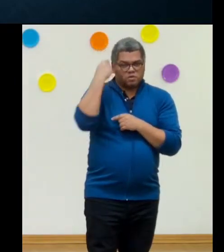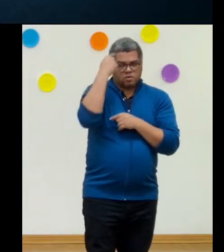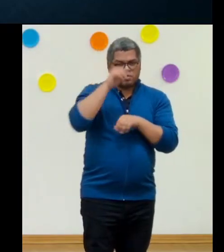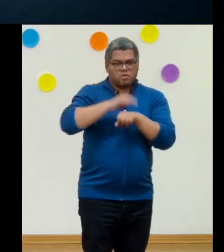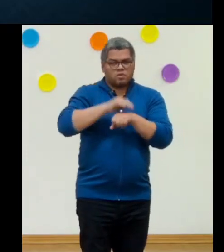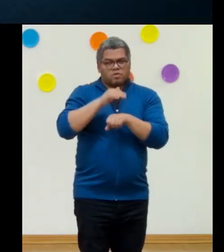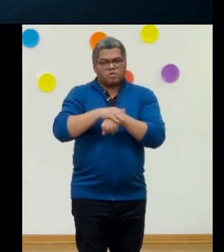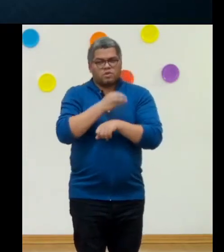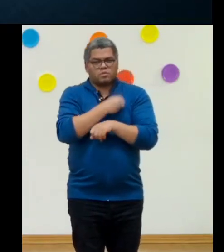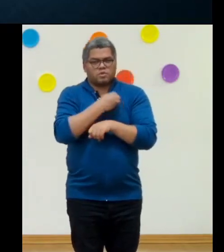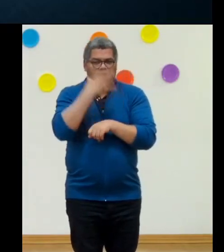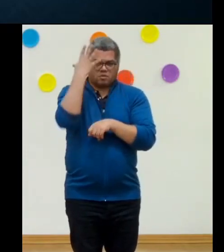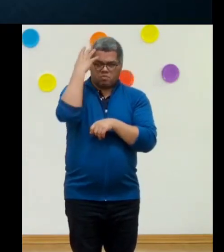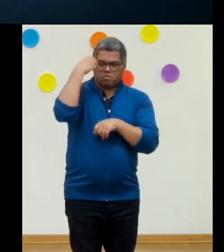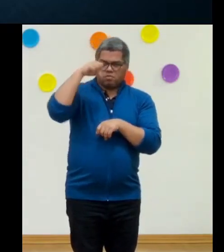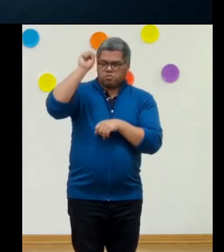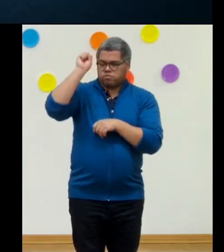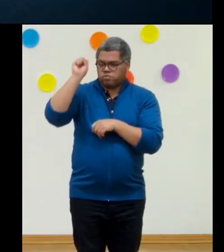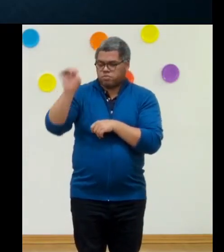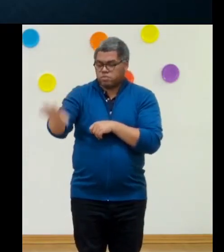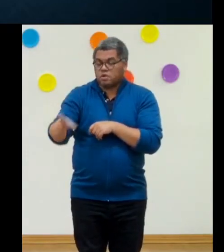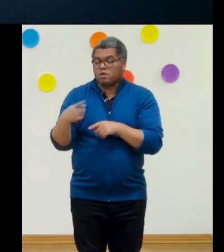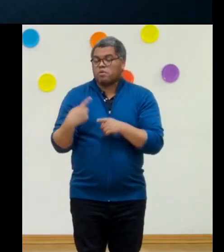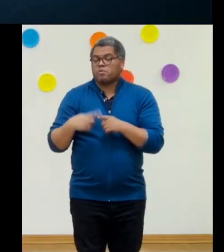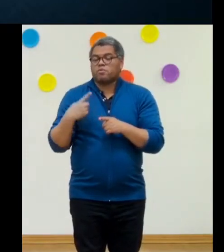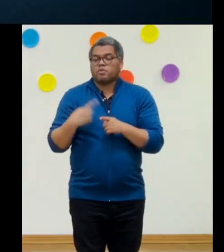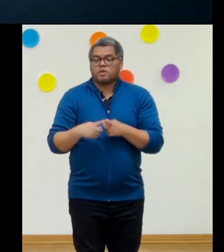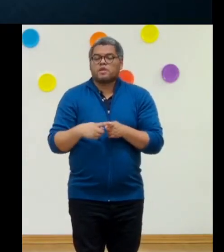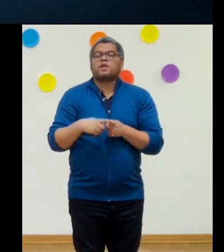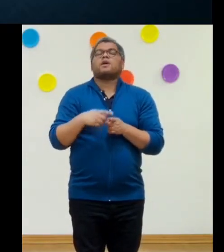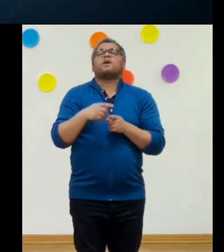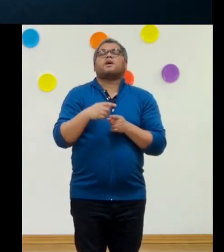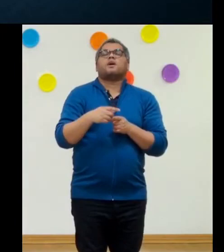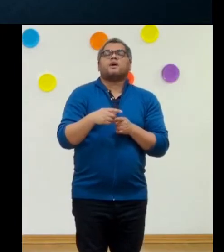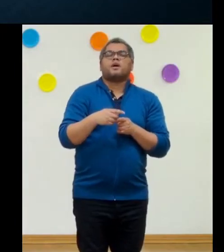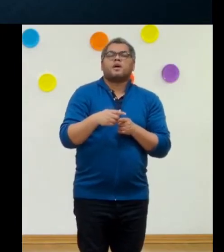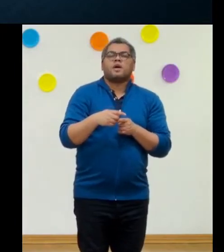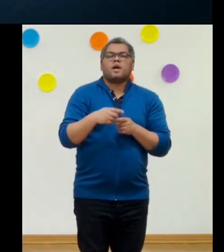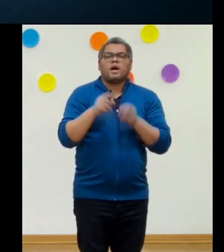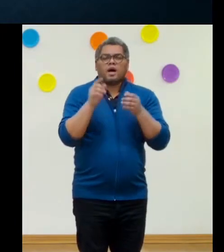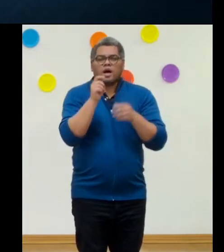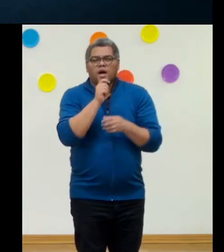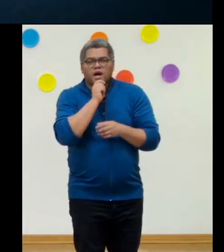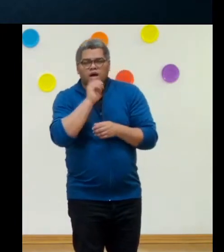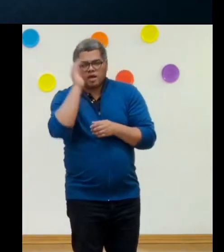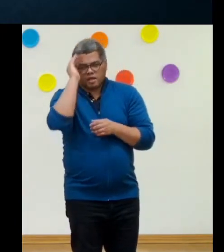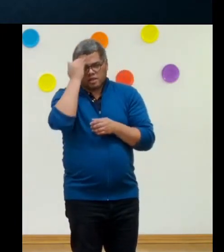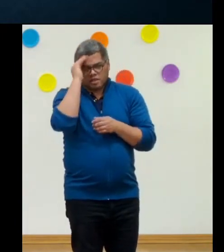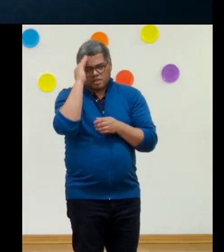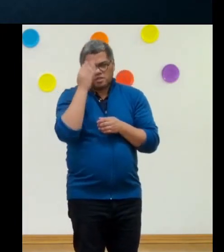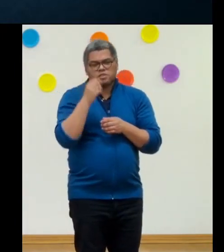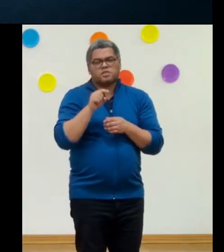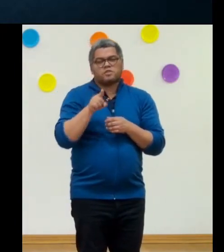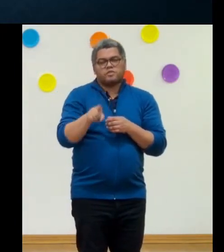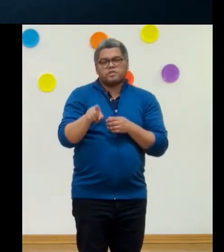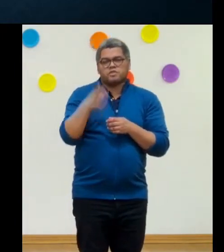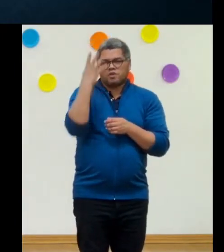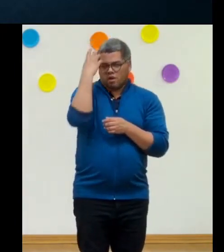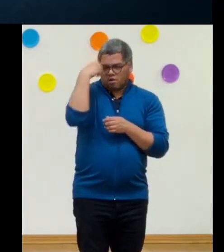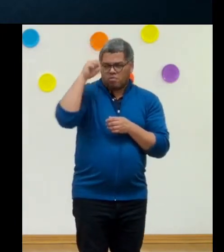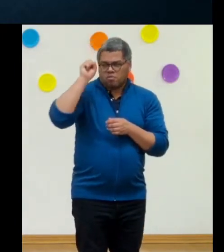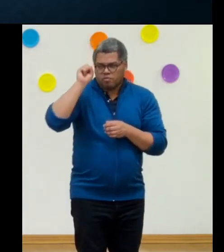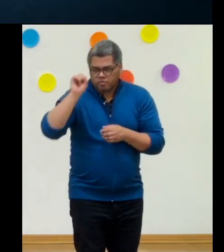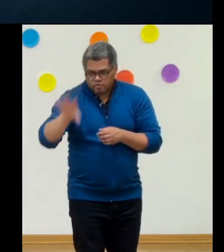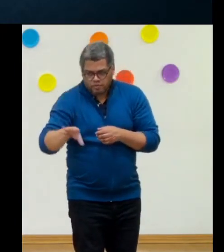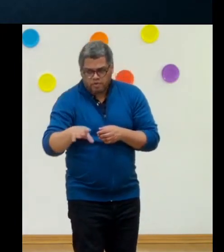e lança-o de ti, pois te convém que se perca um dos teus membros, e não seja todo o teu corpo lançado no inferno.